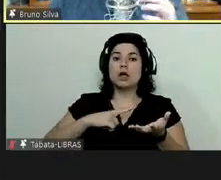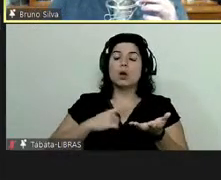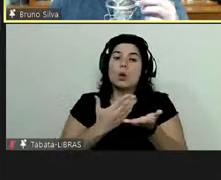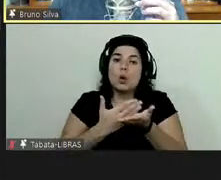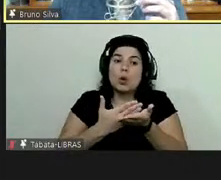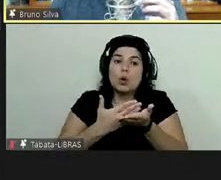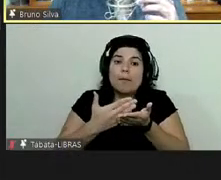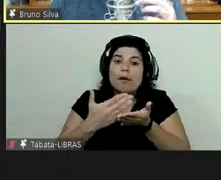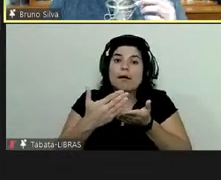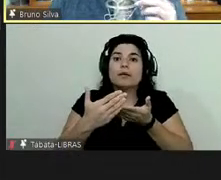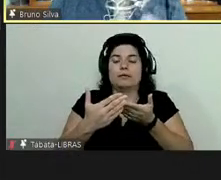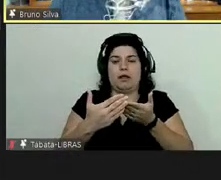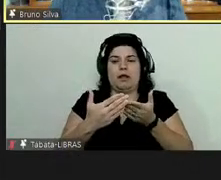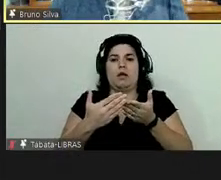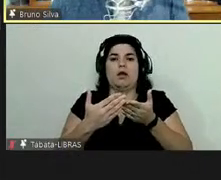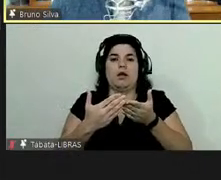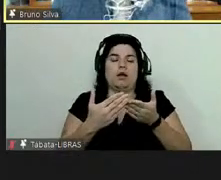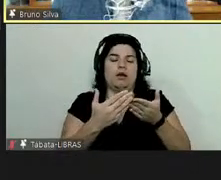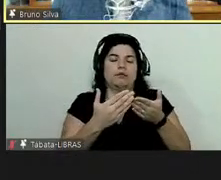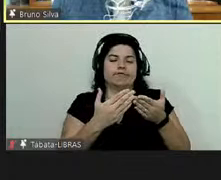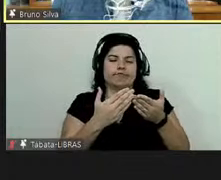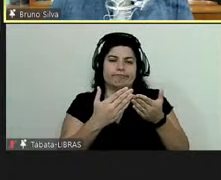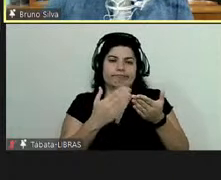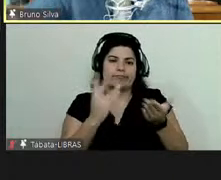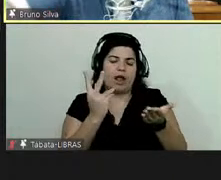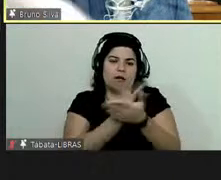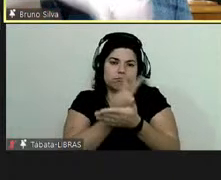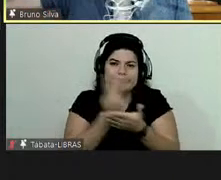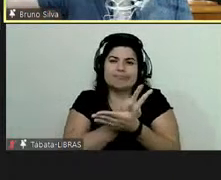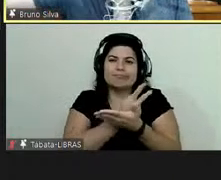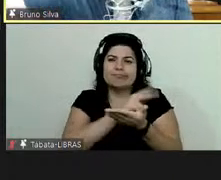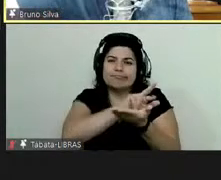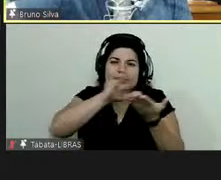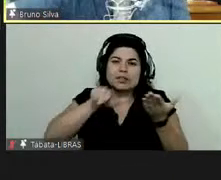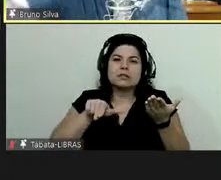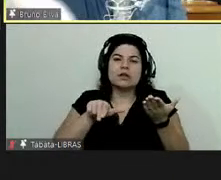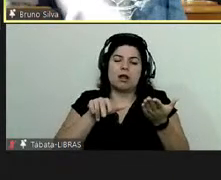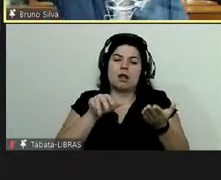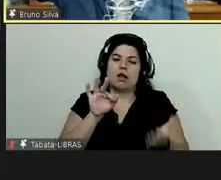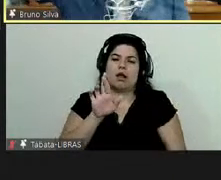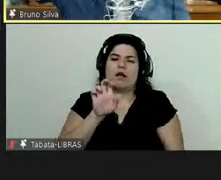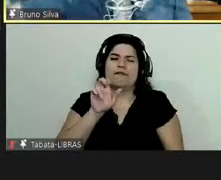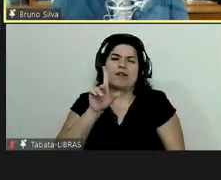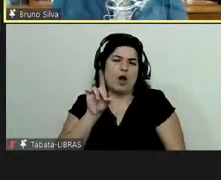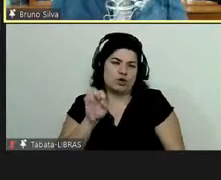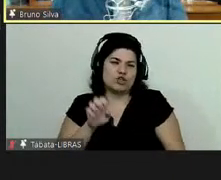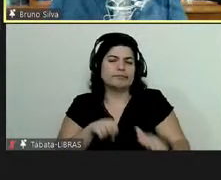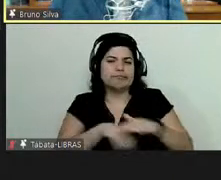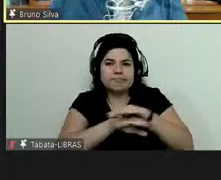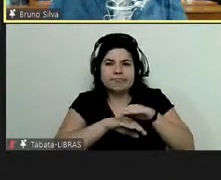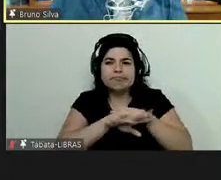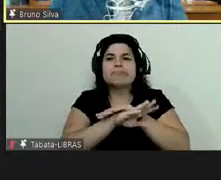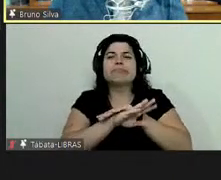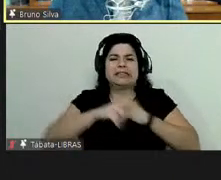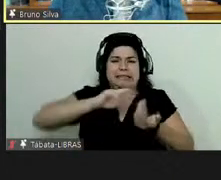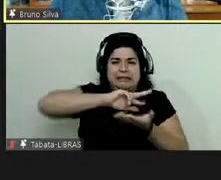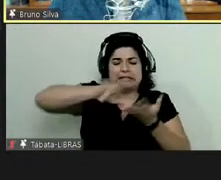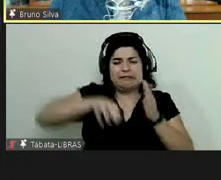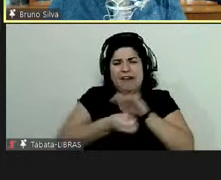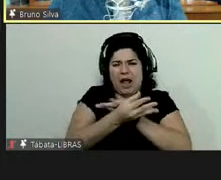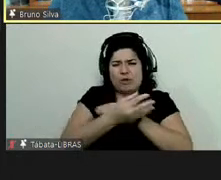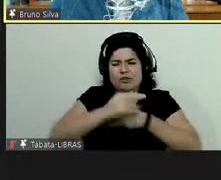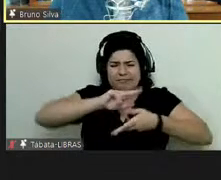correndo solta no Brasil de norte a sul né Por favor os períodos do coronelismo é do controle daquele chefes políticos locais